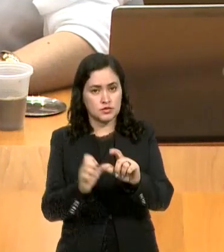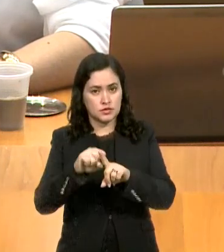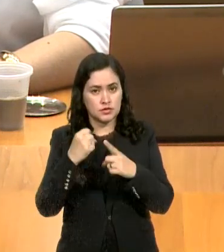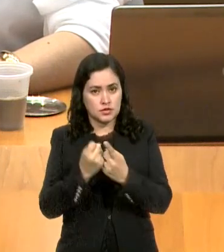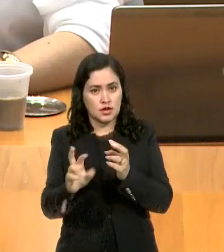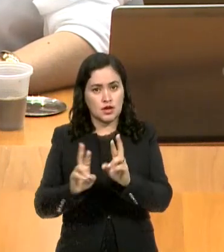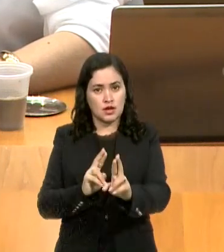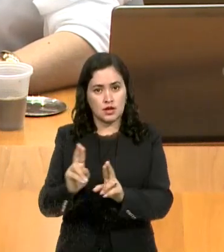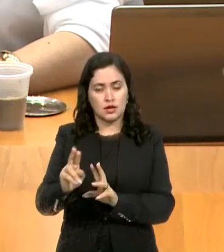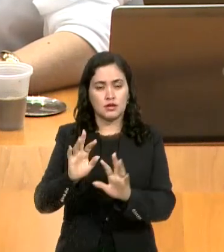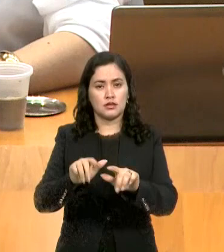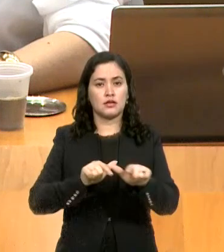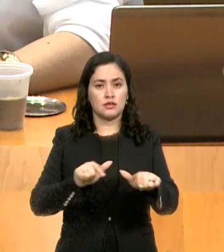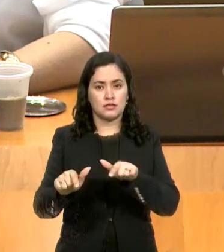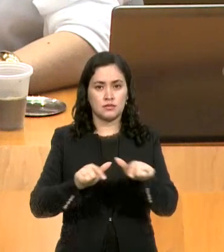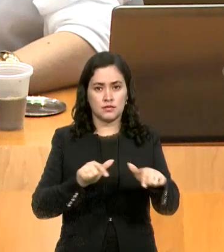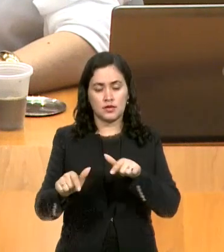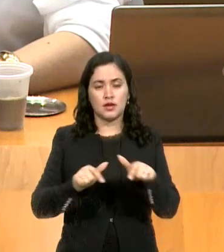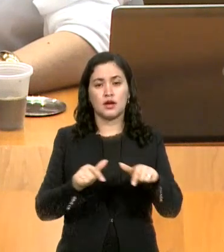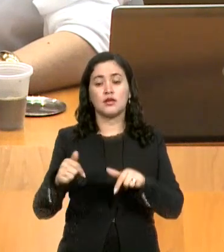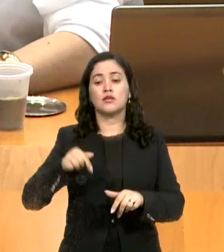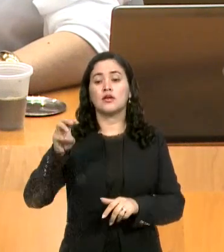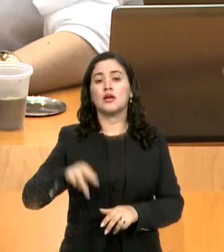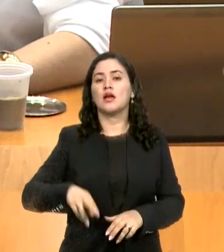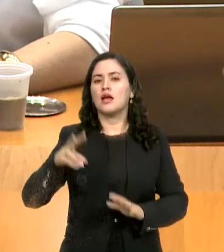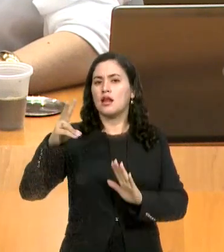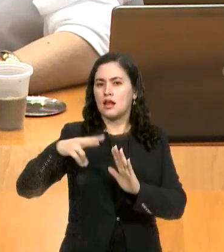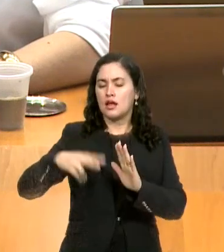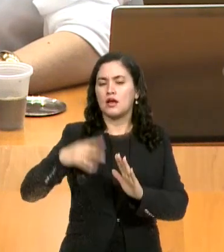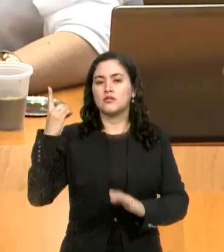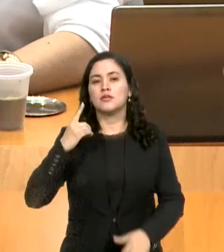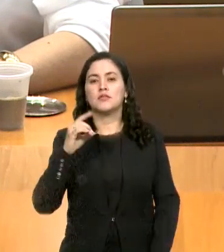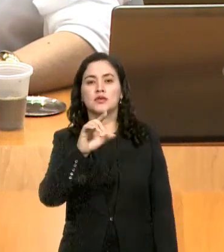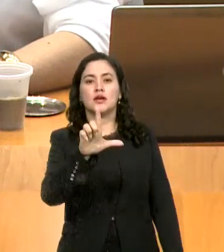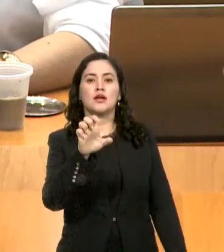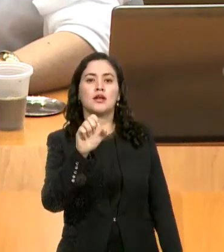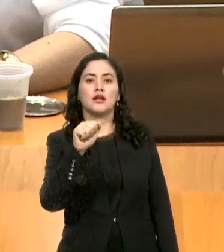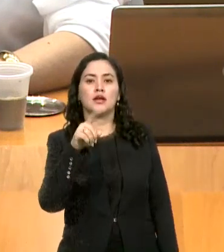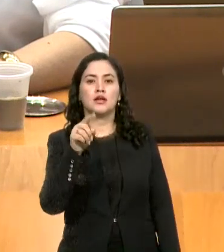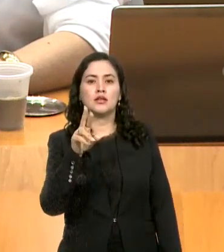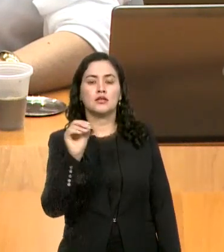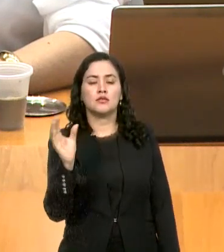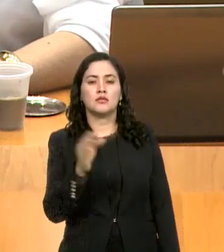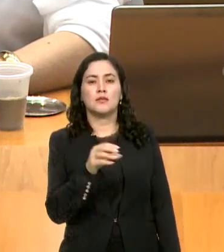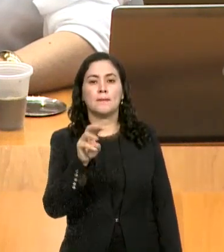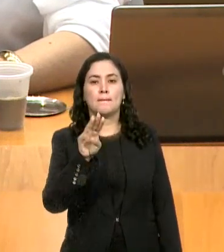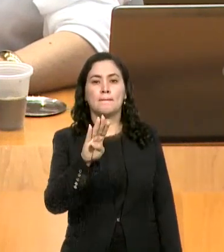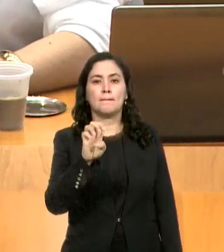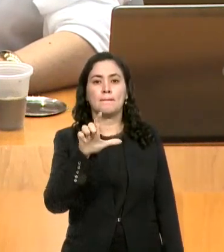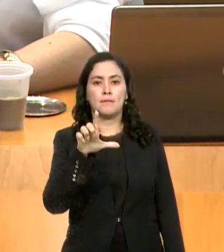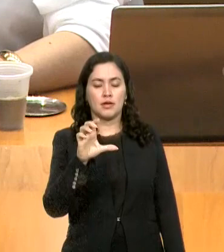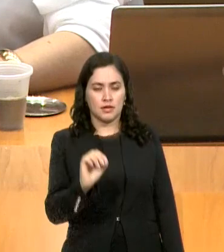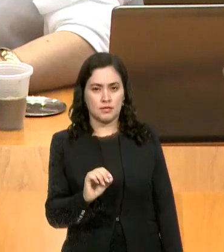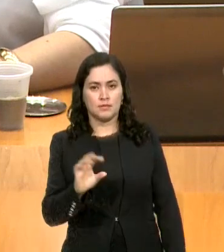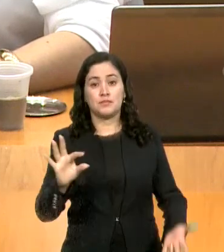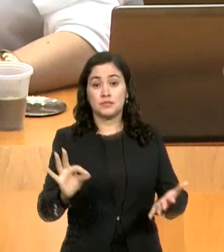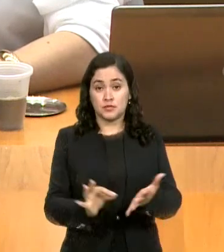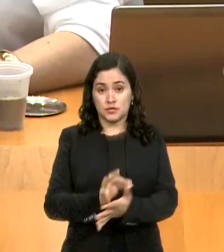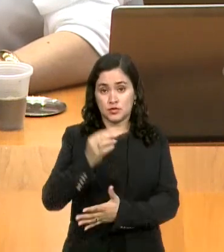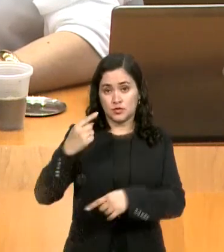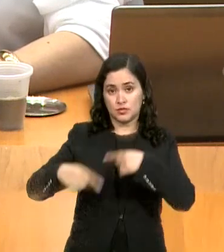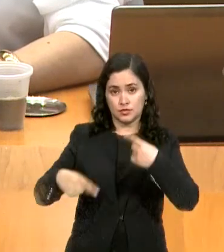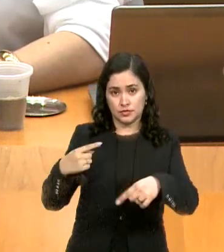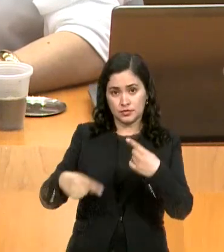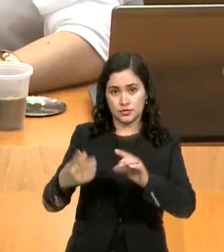Relações de Trabalho, relator deputado Leandro Belo. Inscrito para